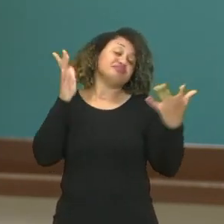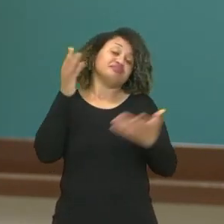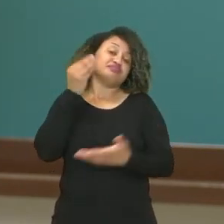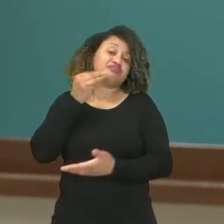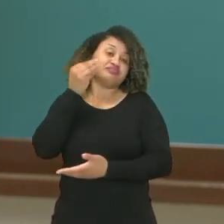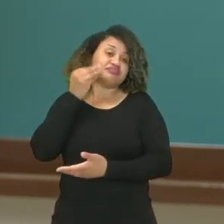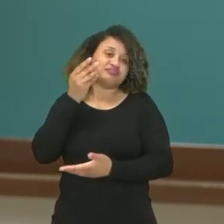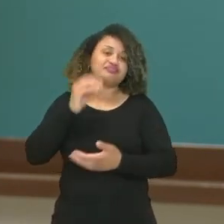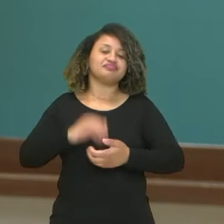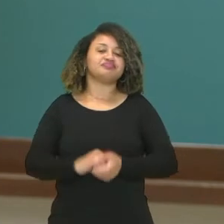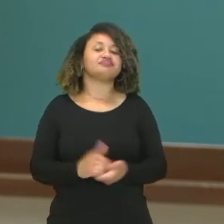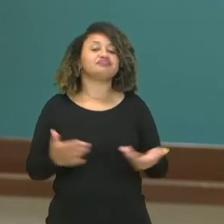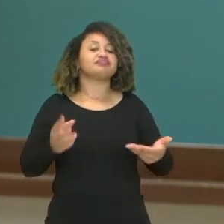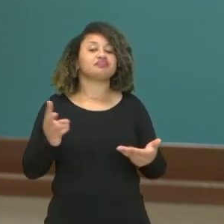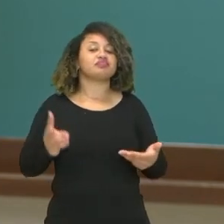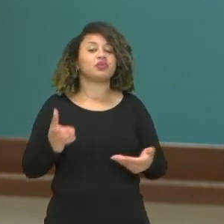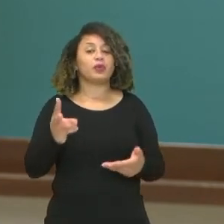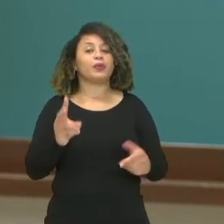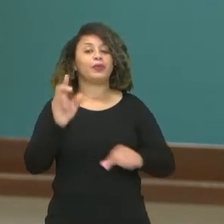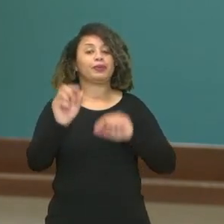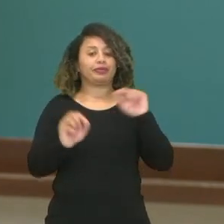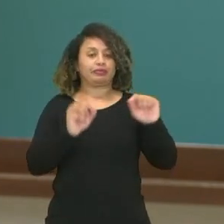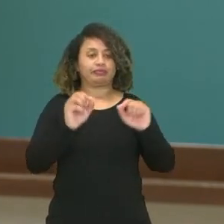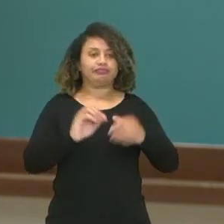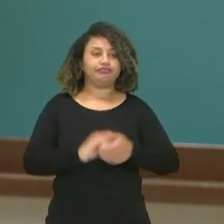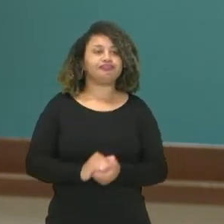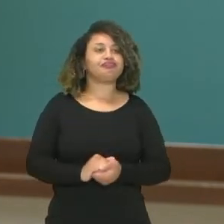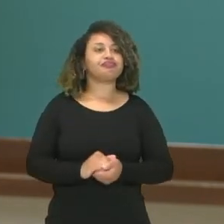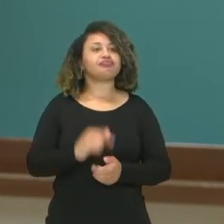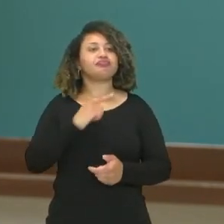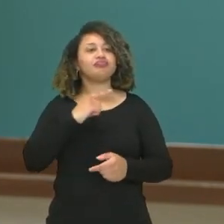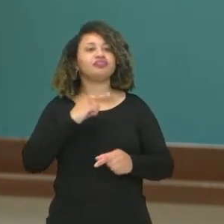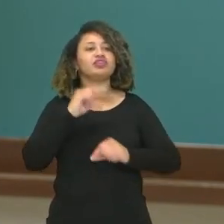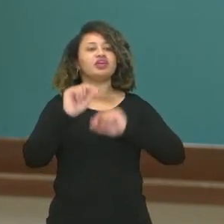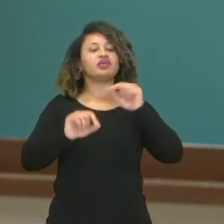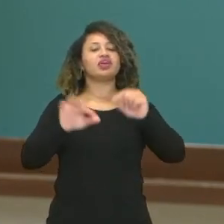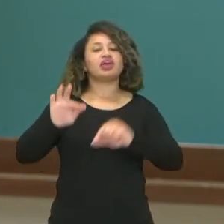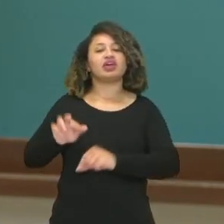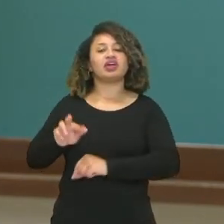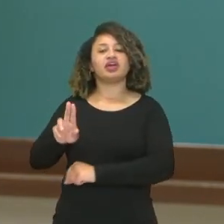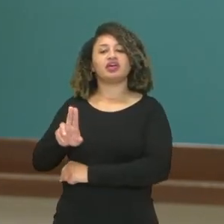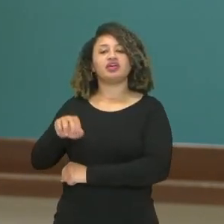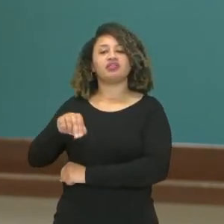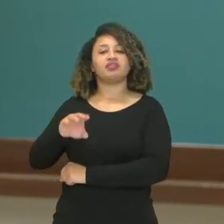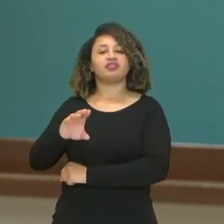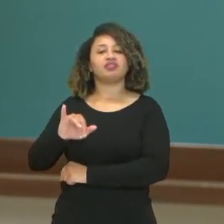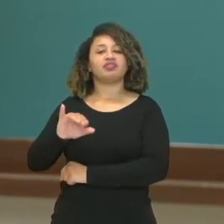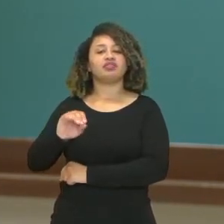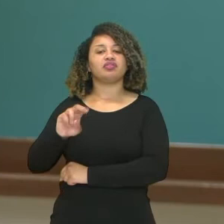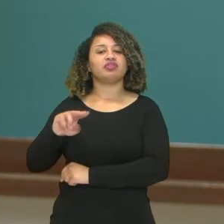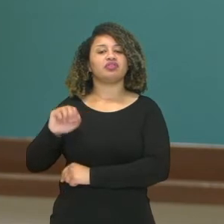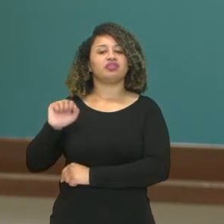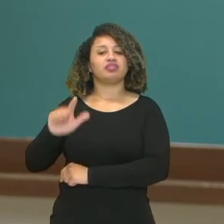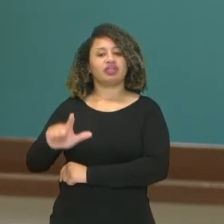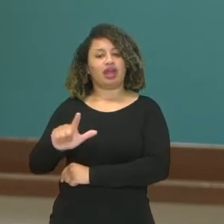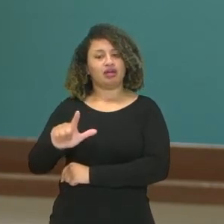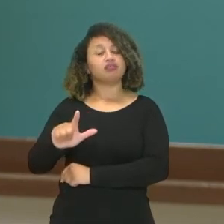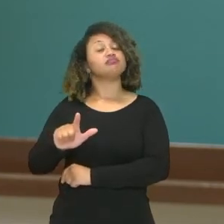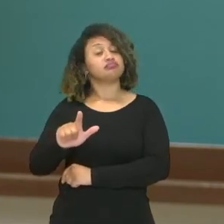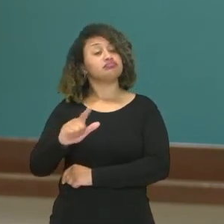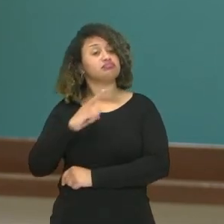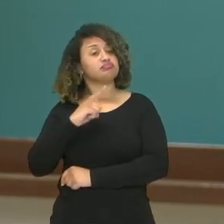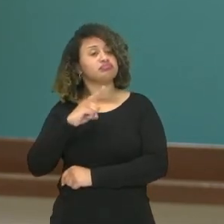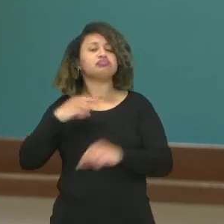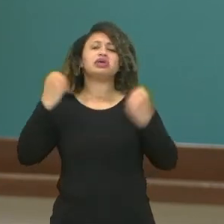Perdão. Continuando. A gente escuta muito falar em funcional também, né? Quando a gente fala de ginástica de condicionamento, a gente escuta falar